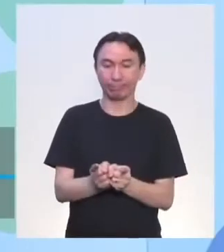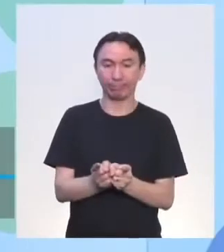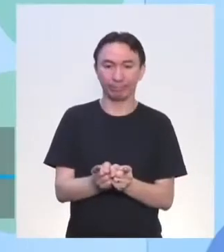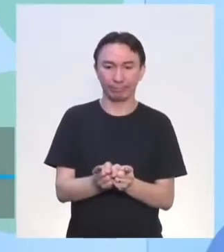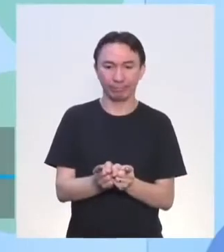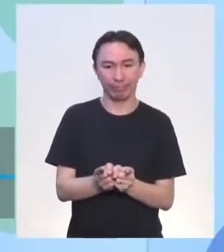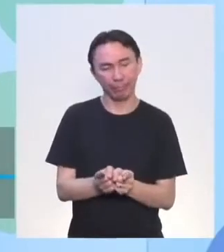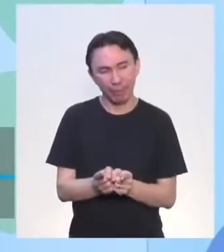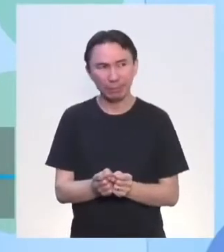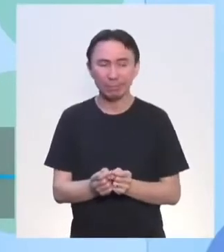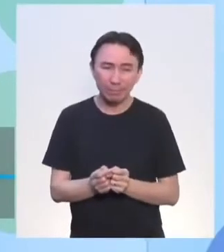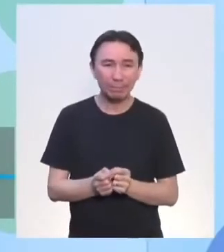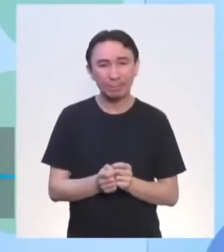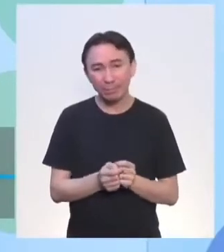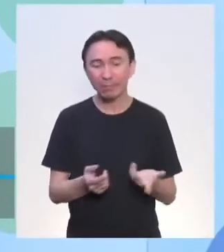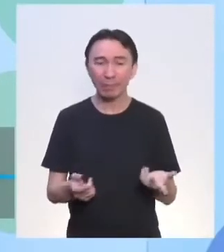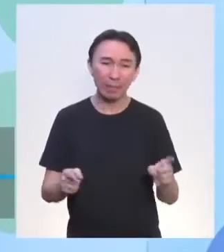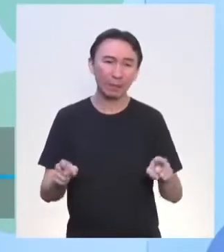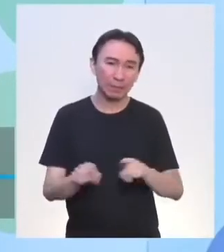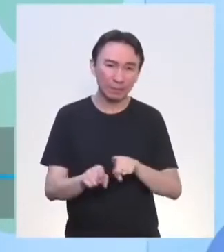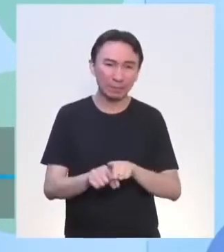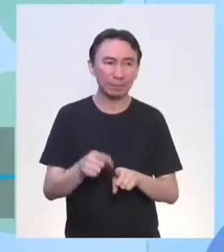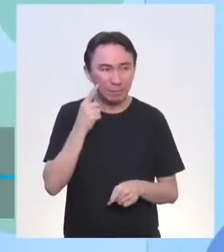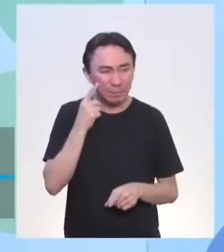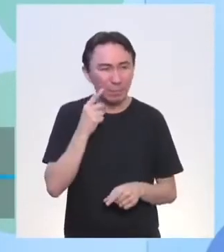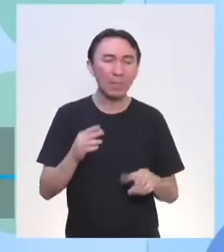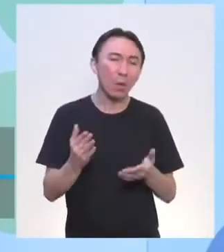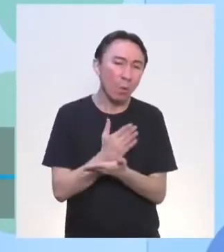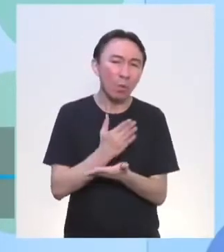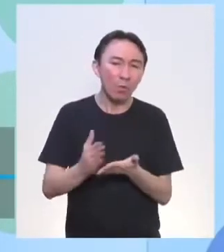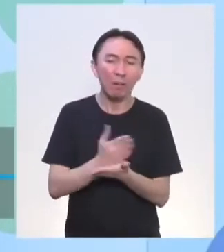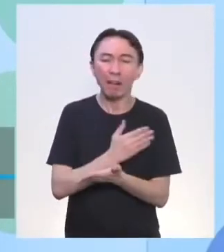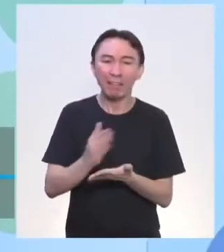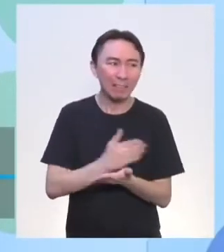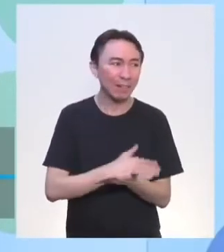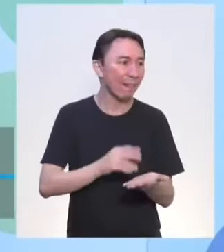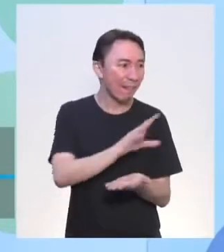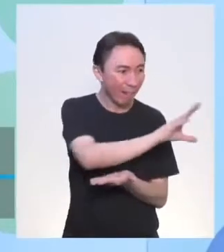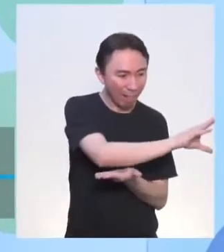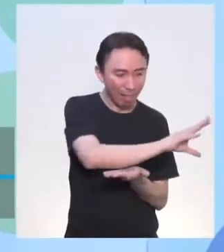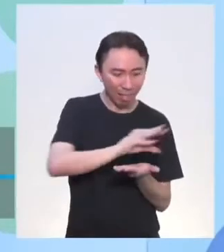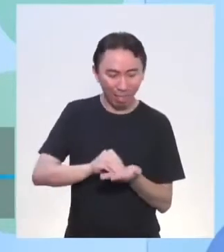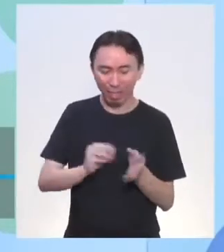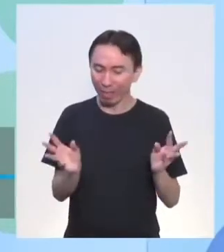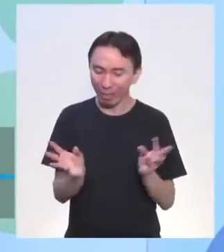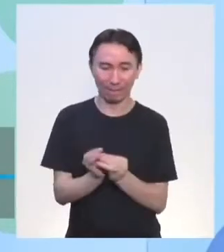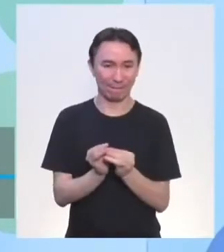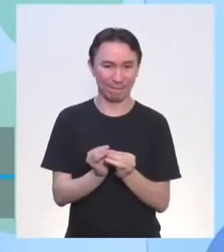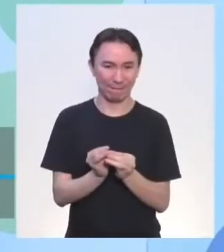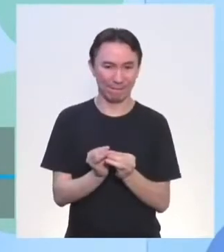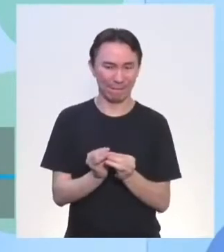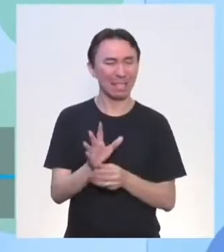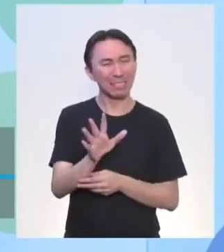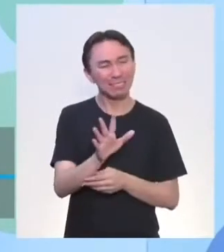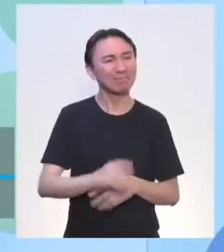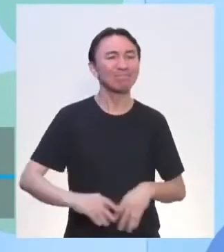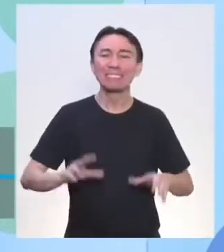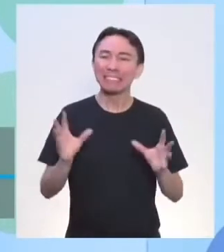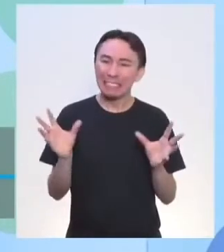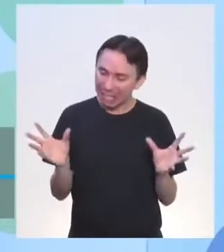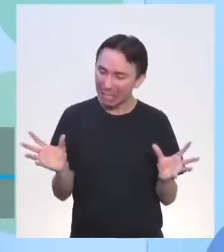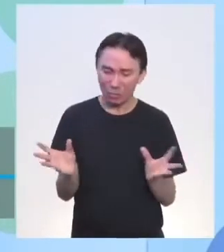Então, transcrever, colocaram aqui, né? Então, o que seria resumir, na verdade, né? Porque